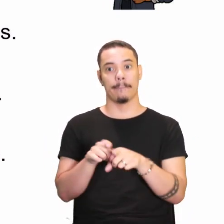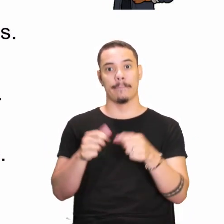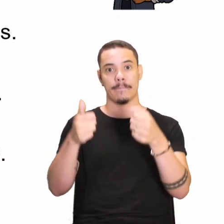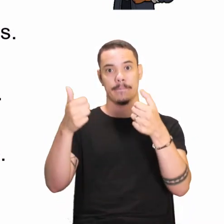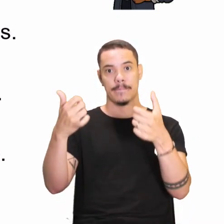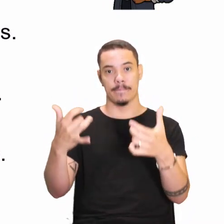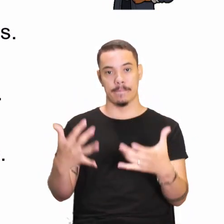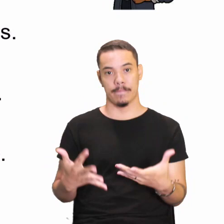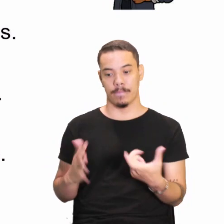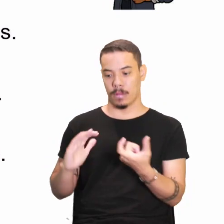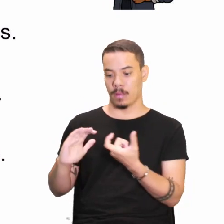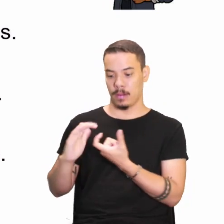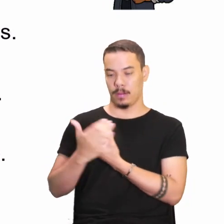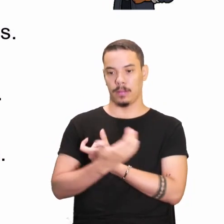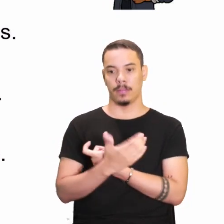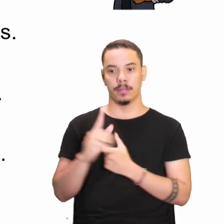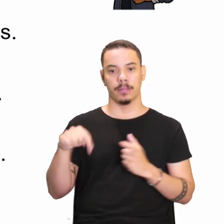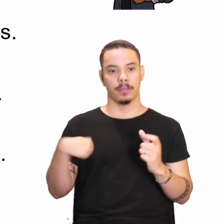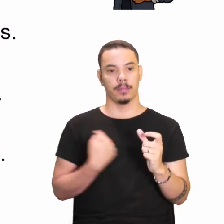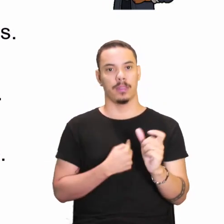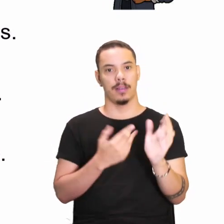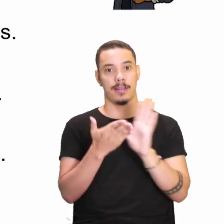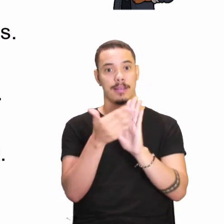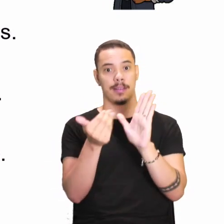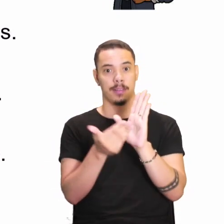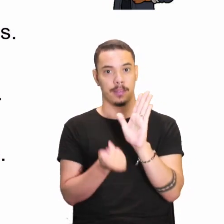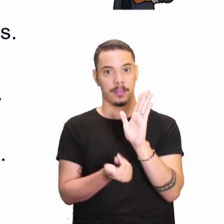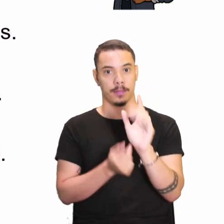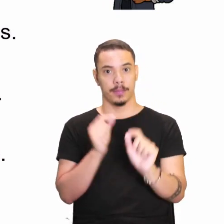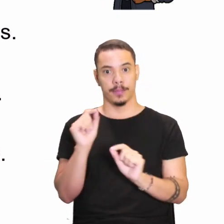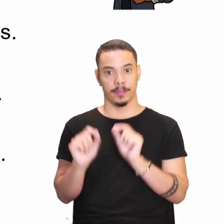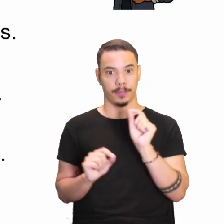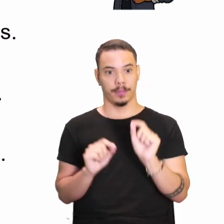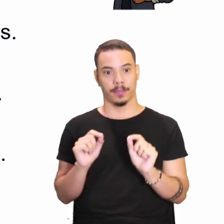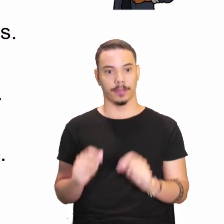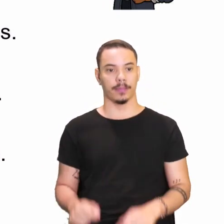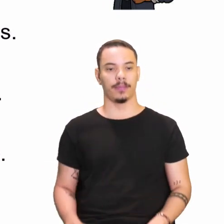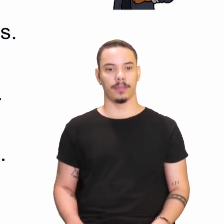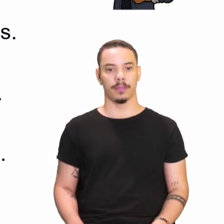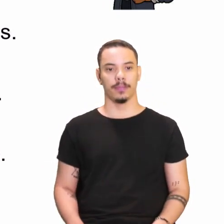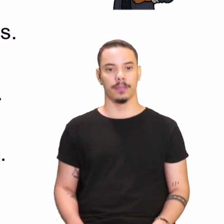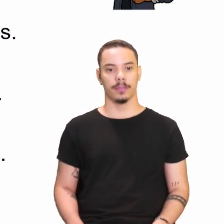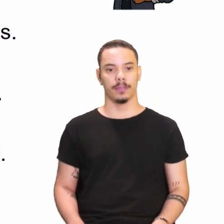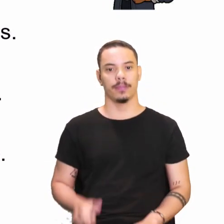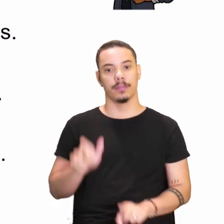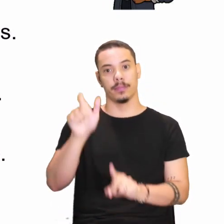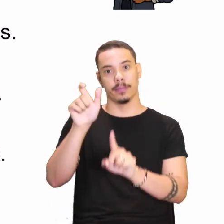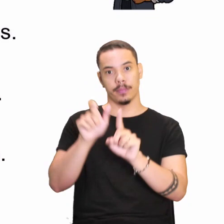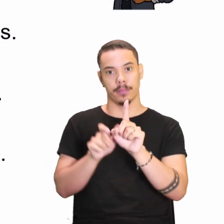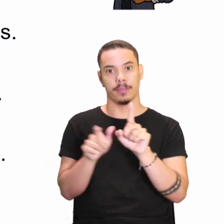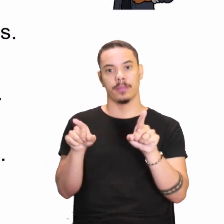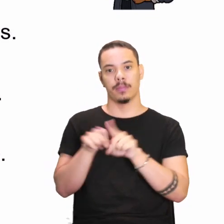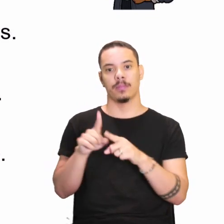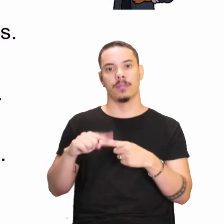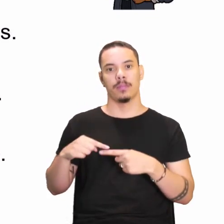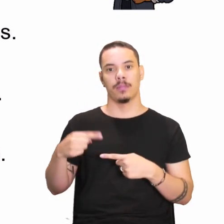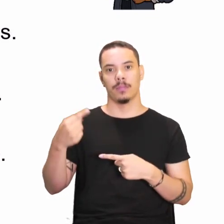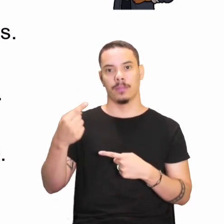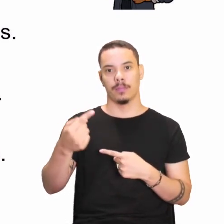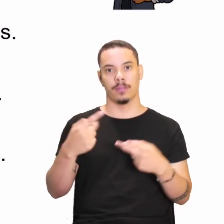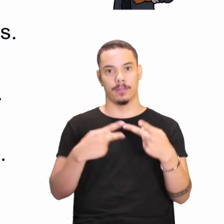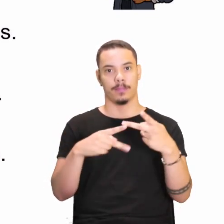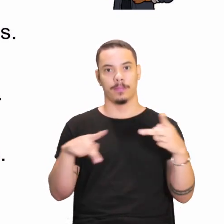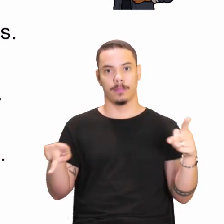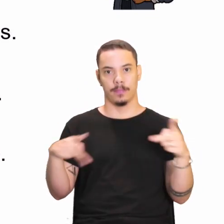termos, né? Separamos para vocês aqui, olha só, o sujeito e depois o predicado. O